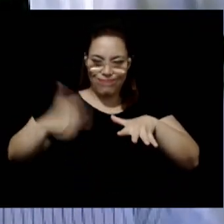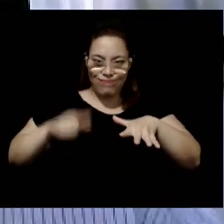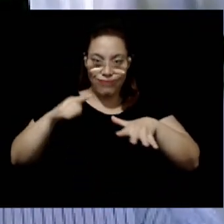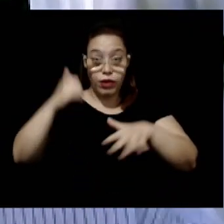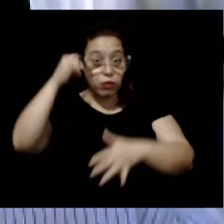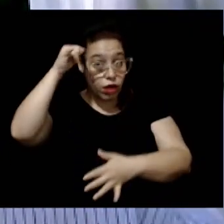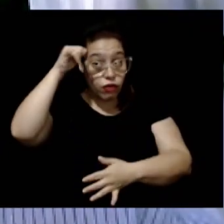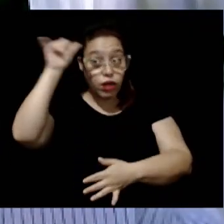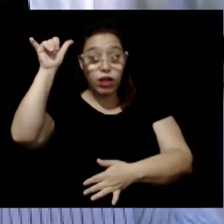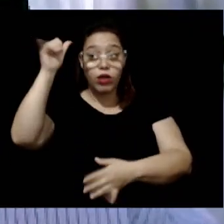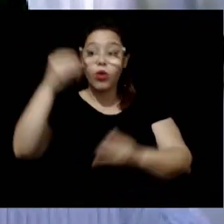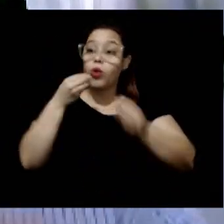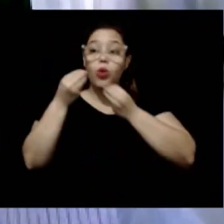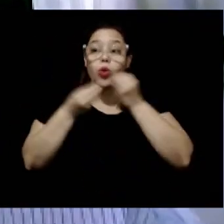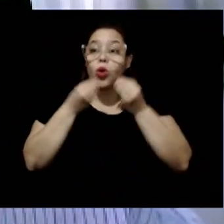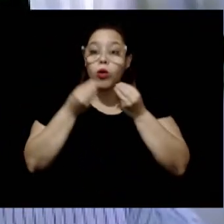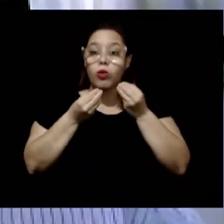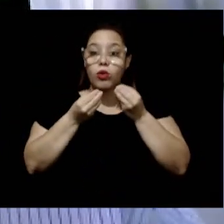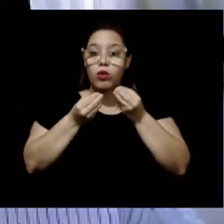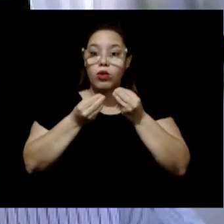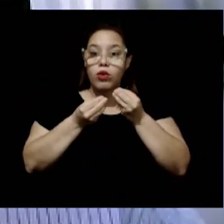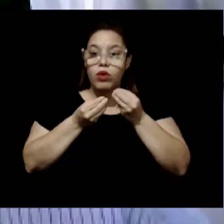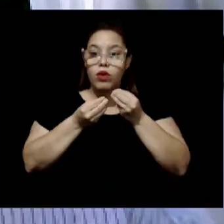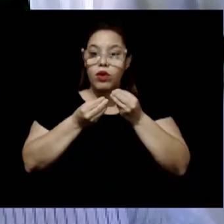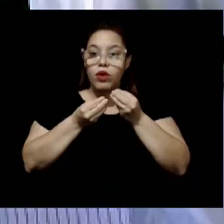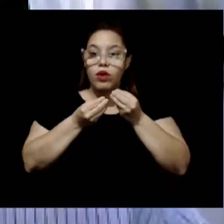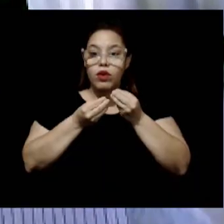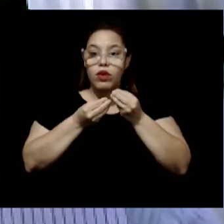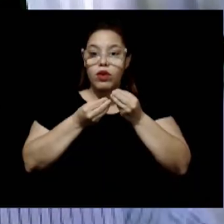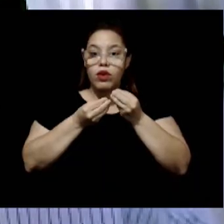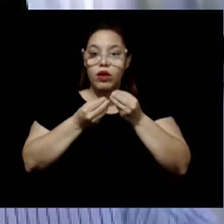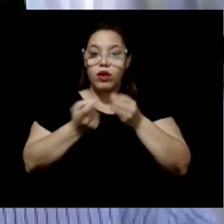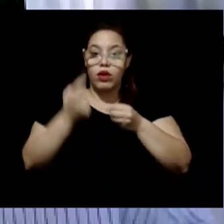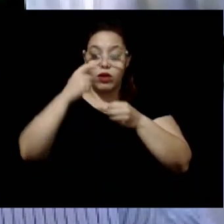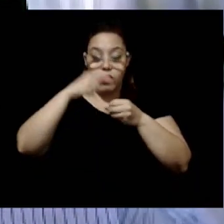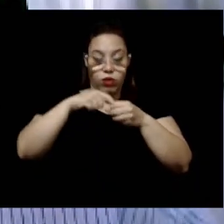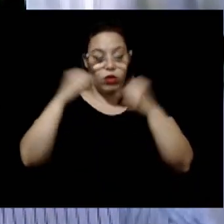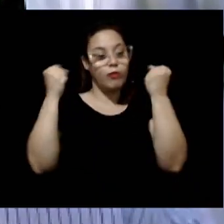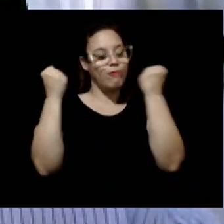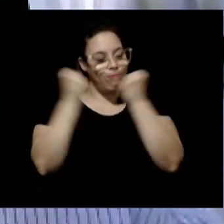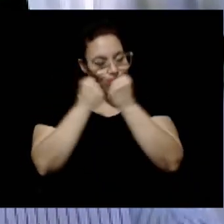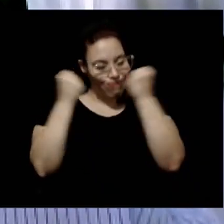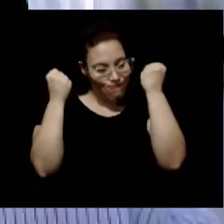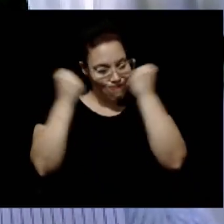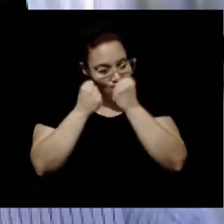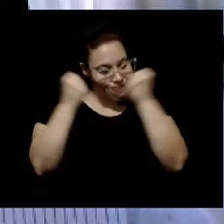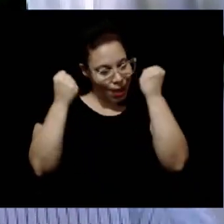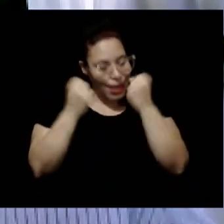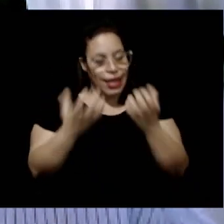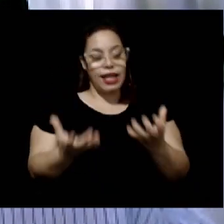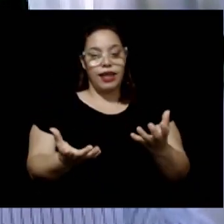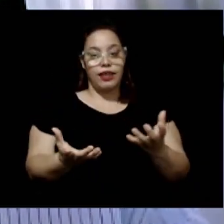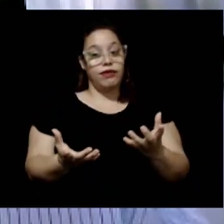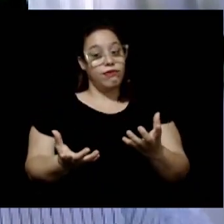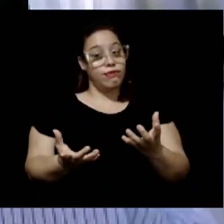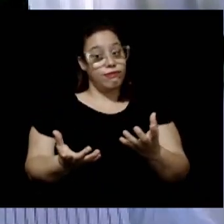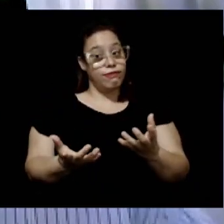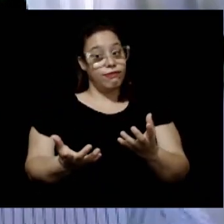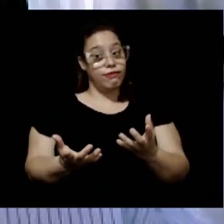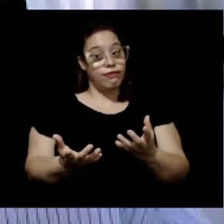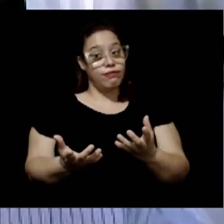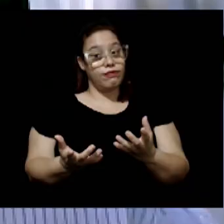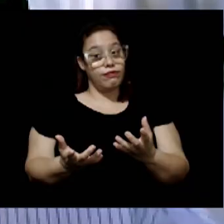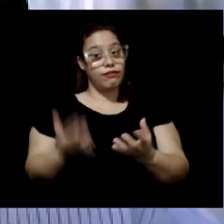Ou seja, vou voltar para o exercício. Tem algumas empresas que até entenderam isso e